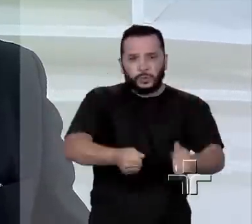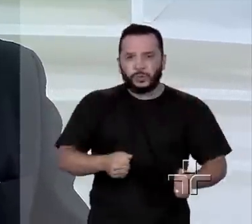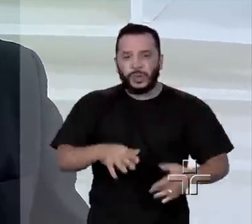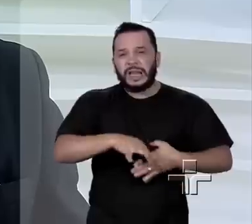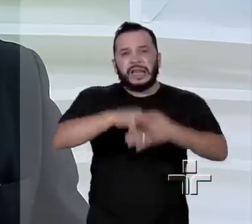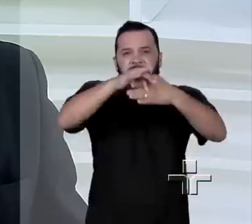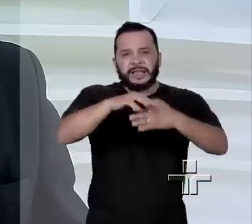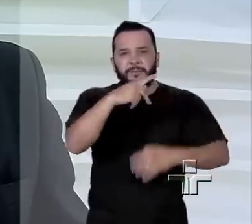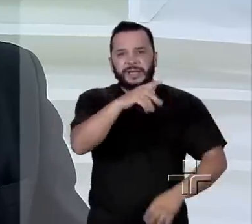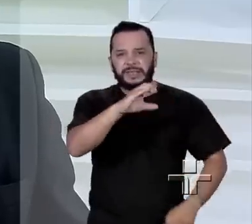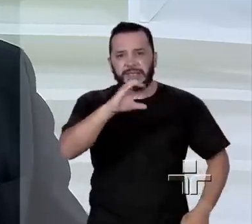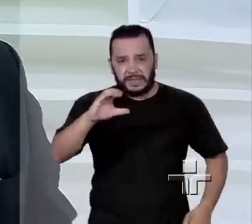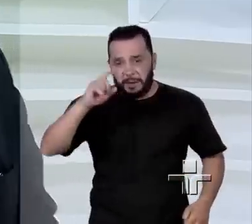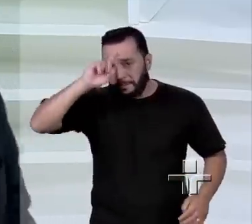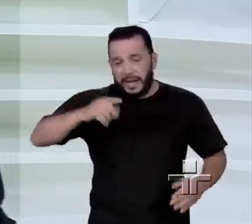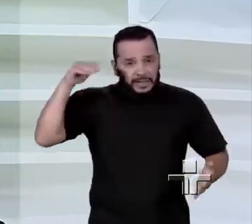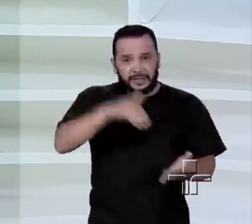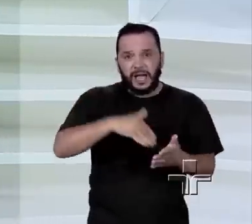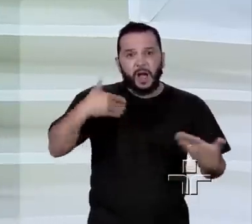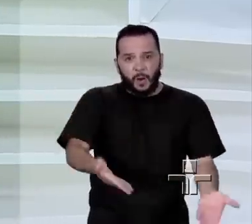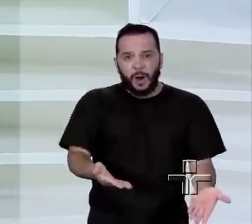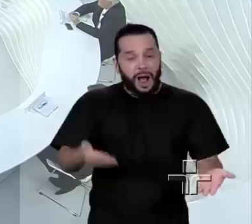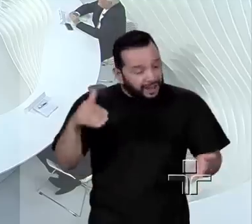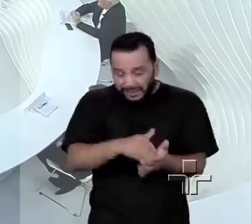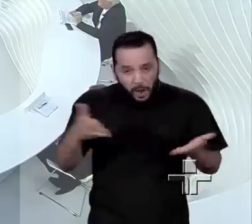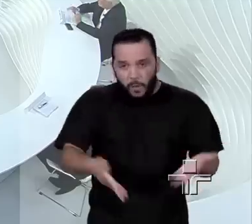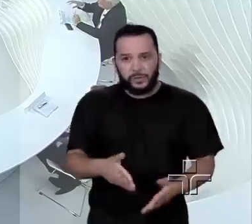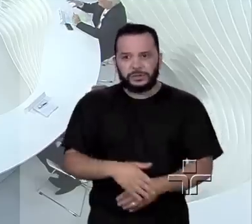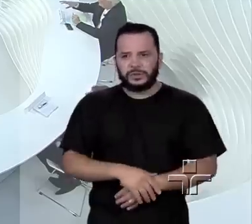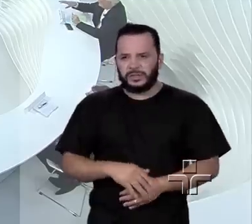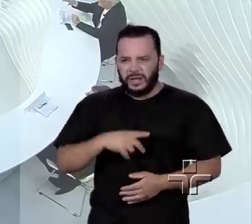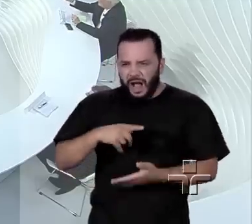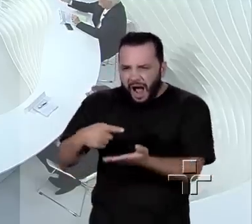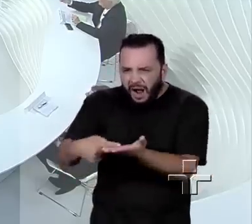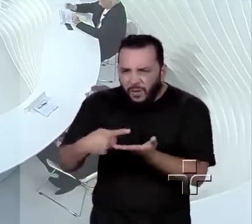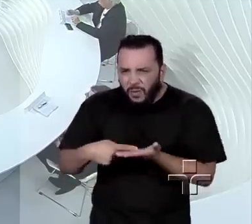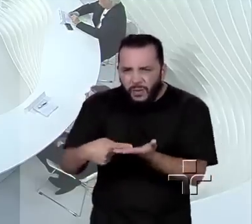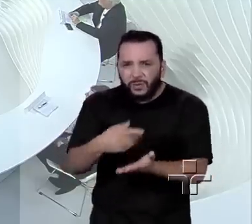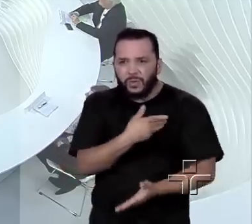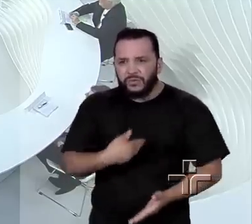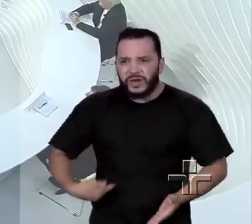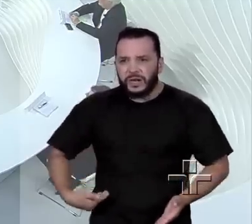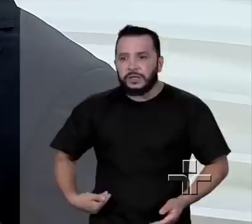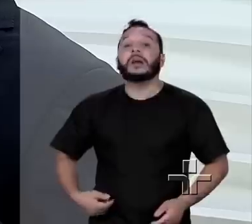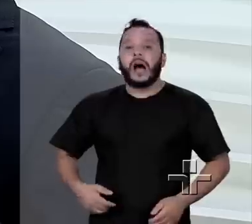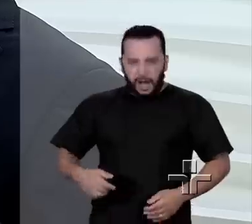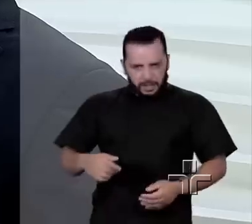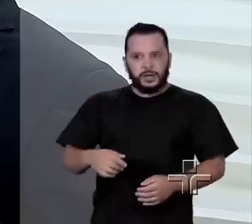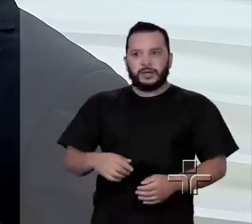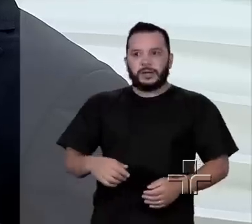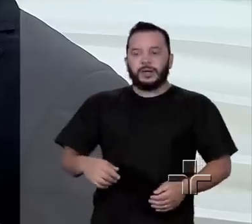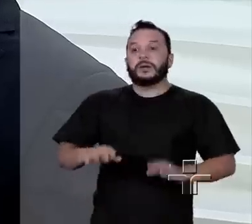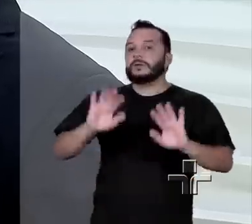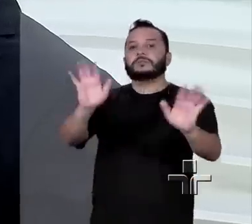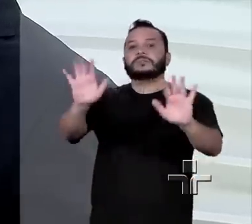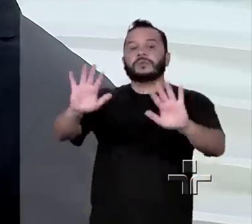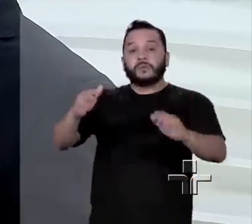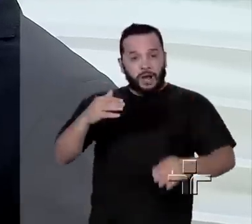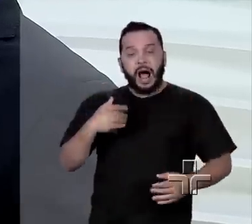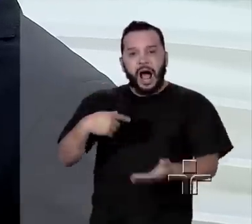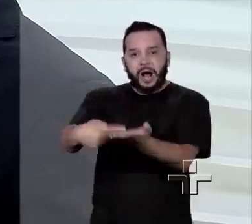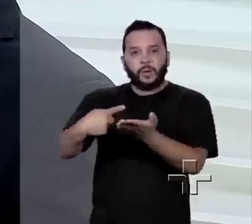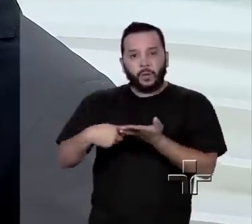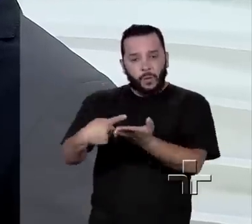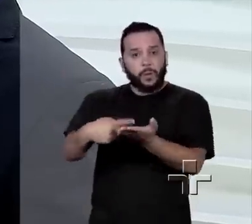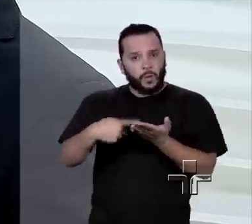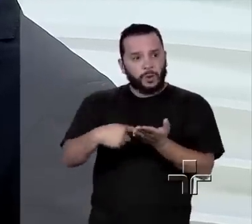hoje. Foi um acordo com o governo? Um acordo com o governo? Não foi comigo. Não foi com nenhum policial que estava na ativa,